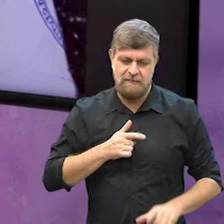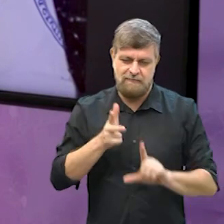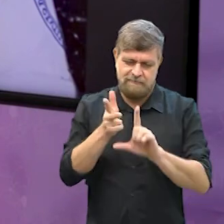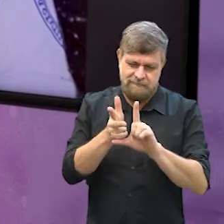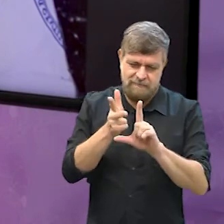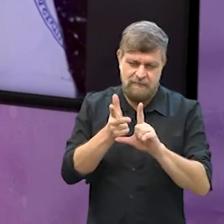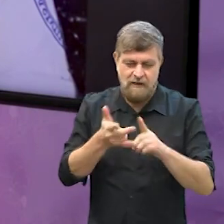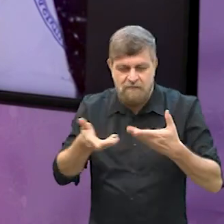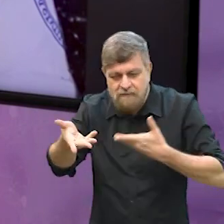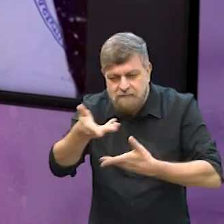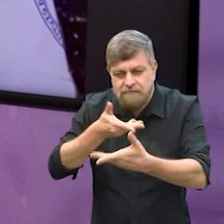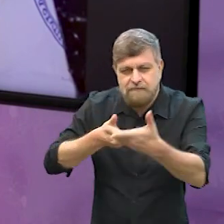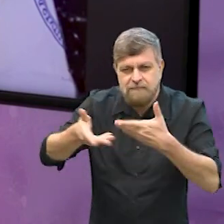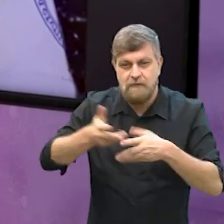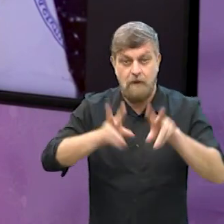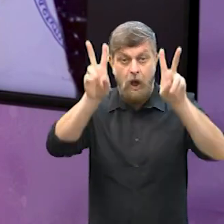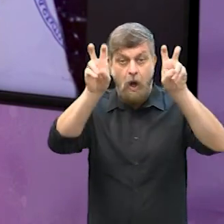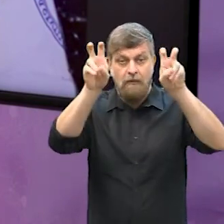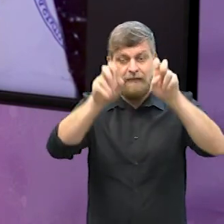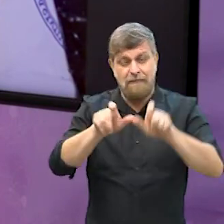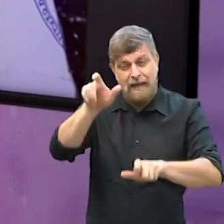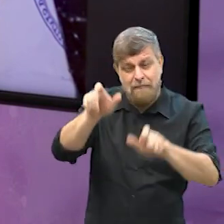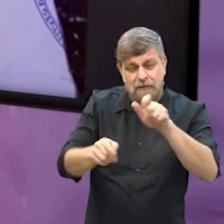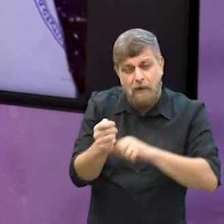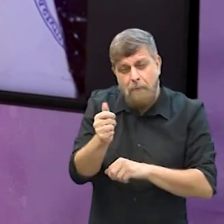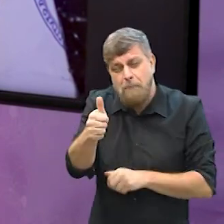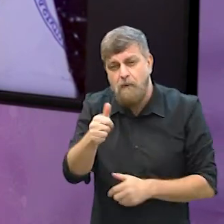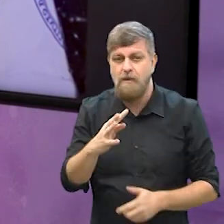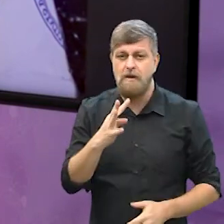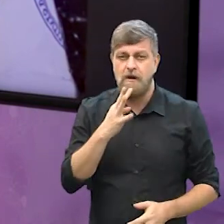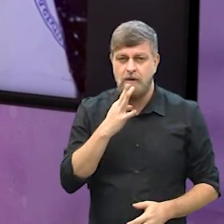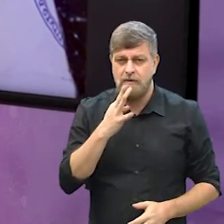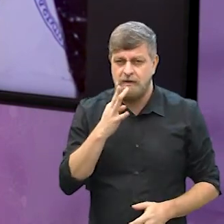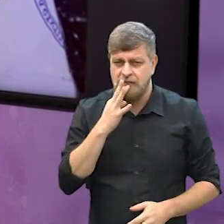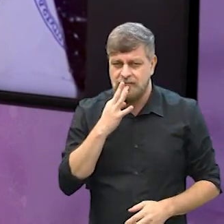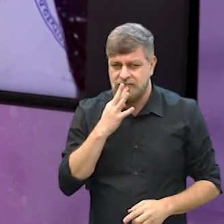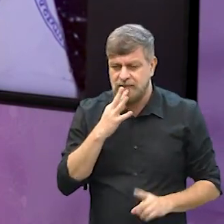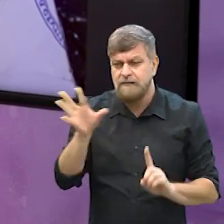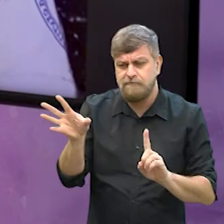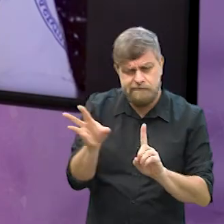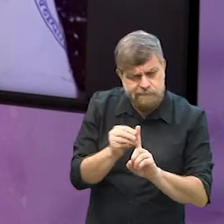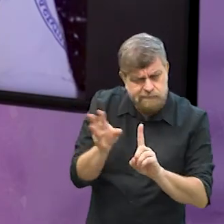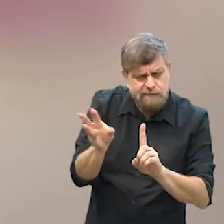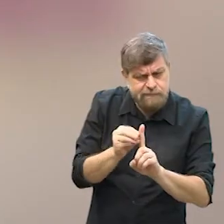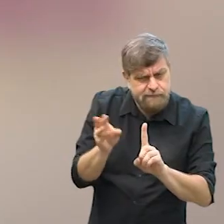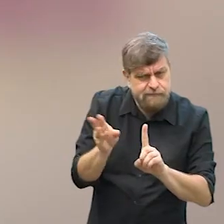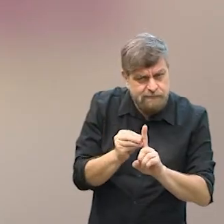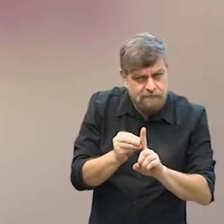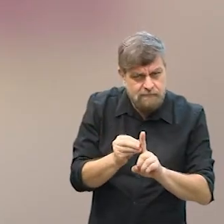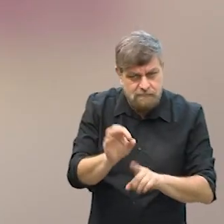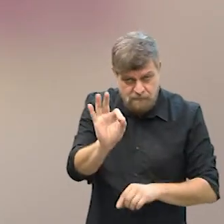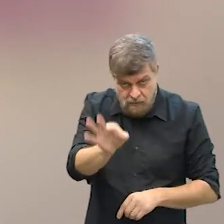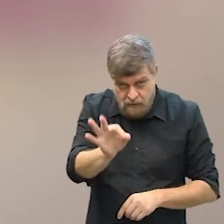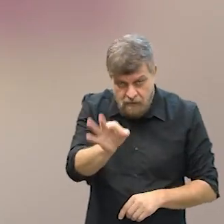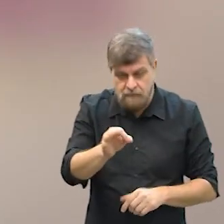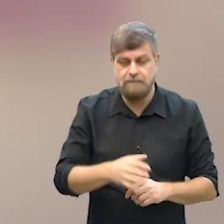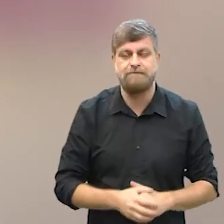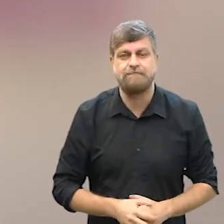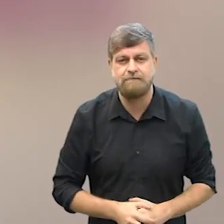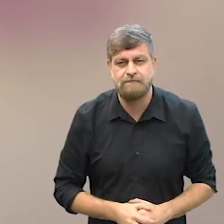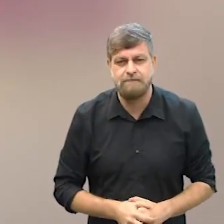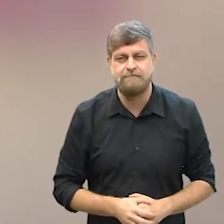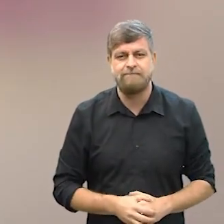sobre esse tema que pouca gente conhece, mas que afeta algumas pessoas, né? É verdade. É